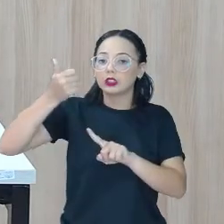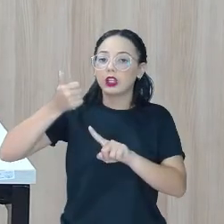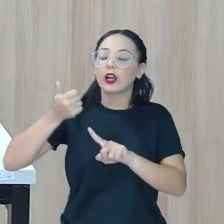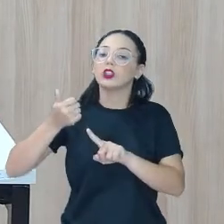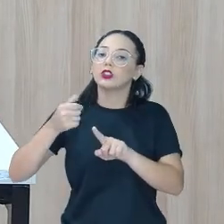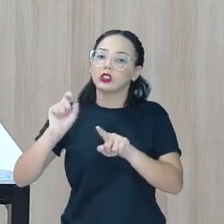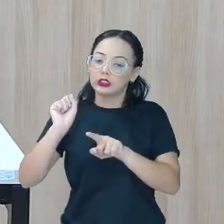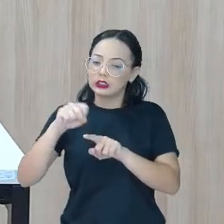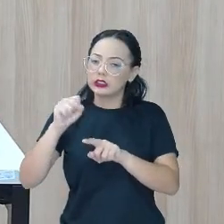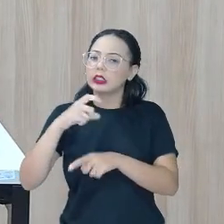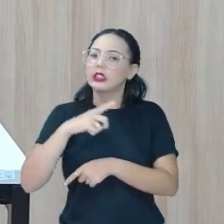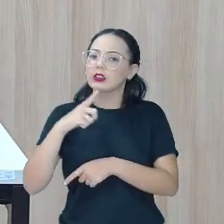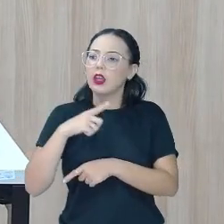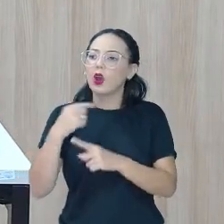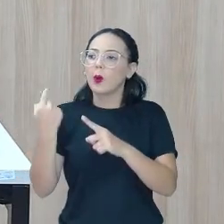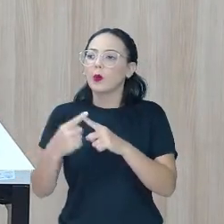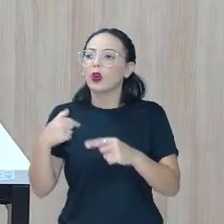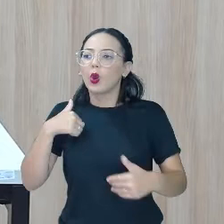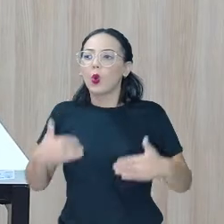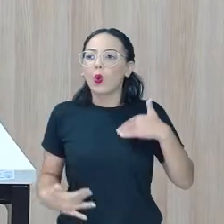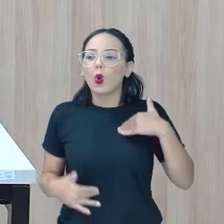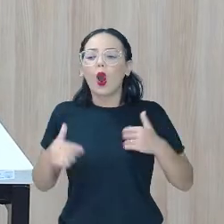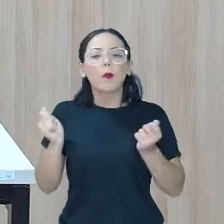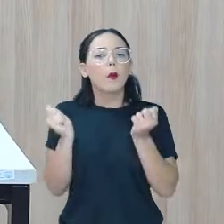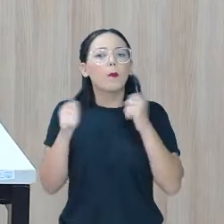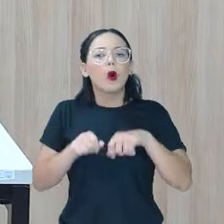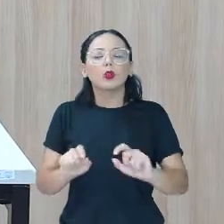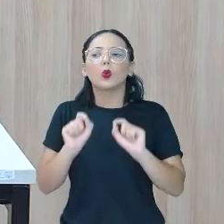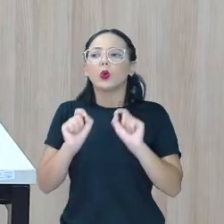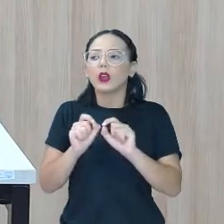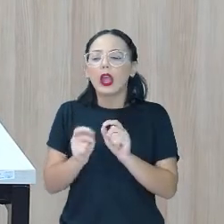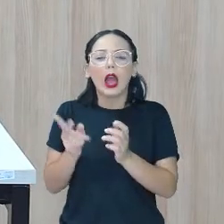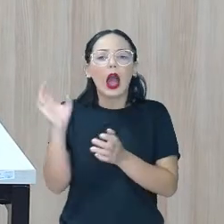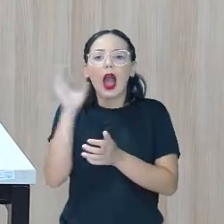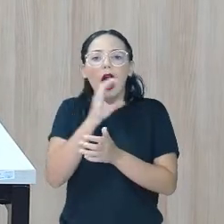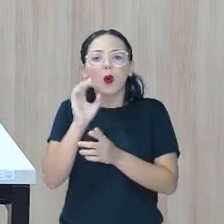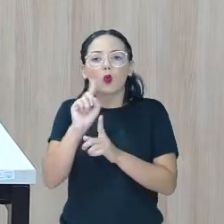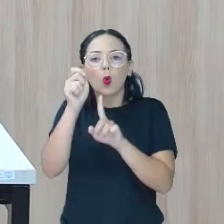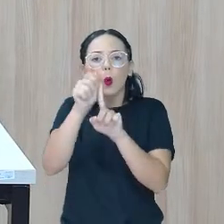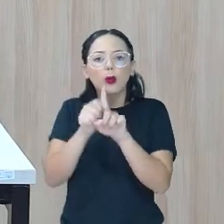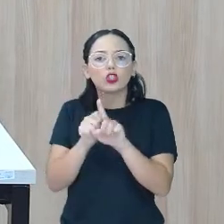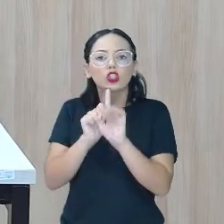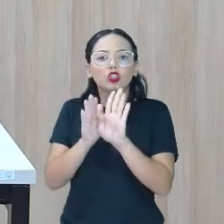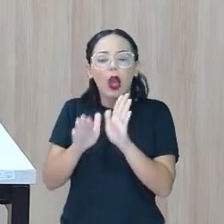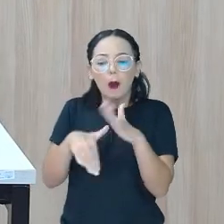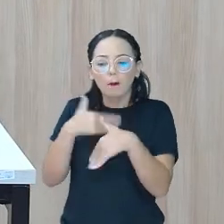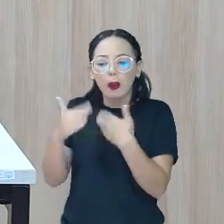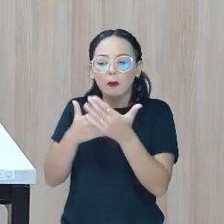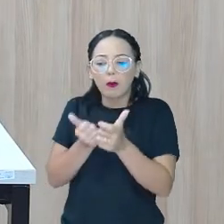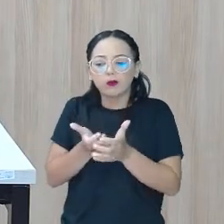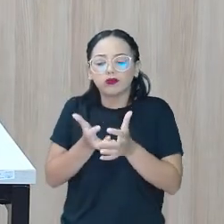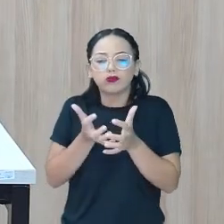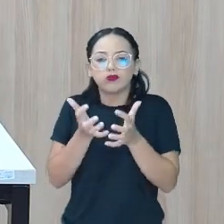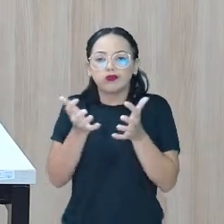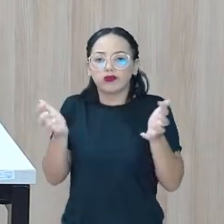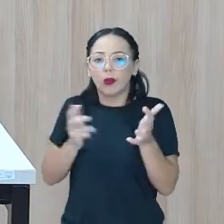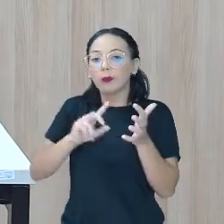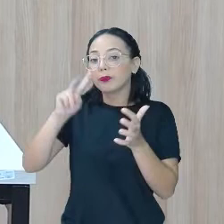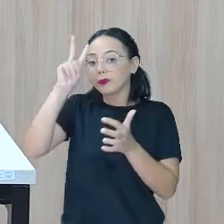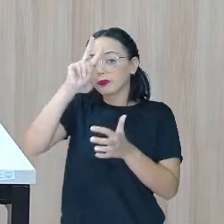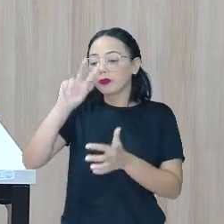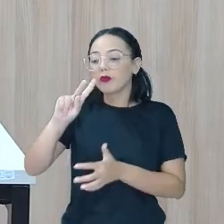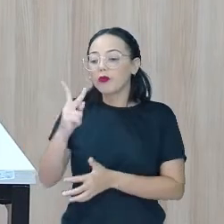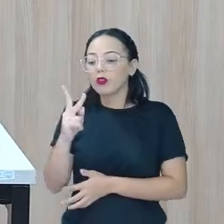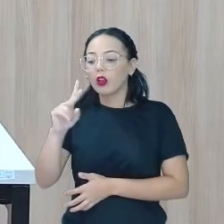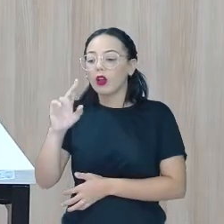ser o doador? Sim. O nosso corpo tem a capacidade de rapidinho, em um mês, recuperar. Lembre que as hemácias,